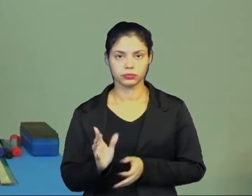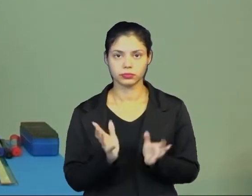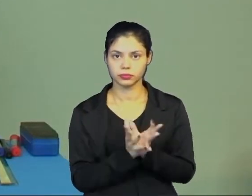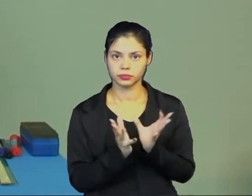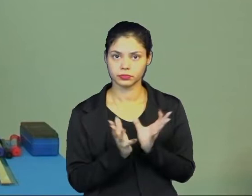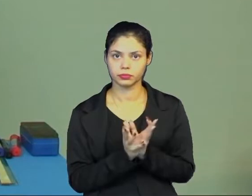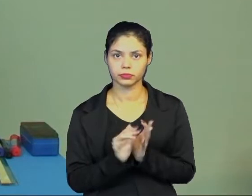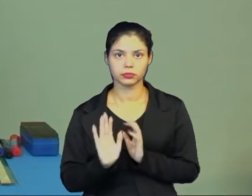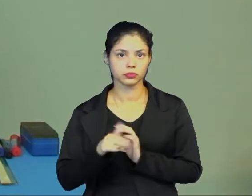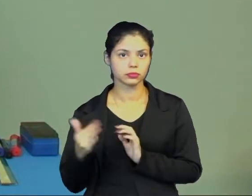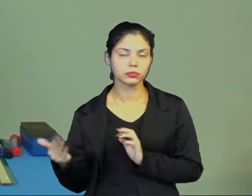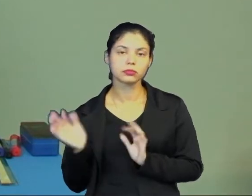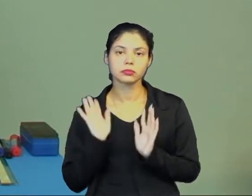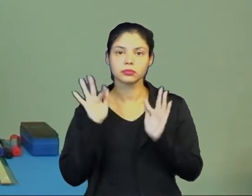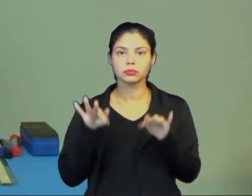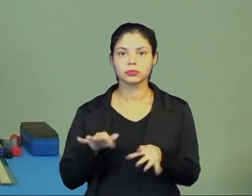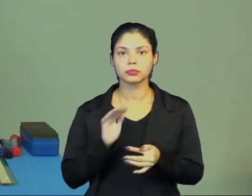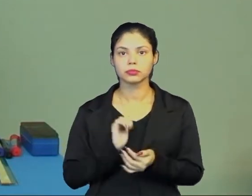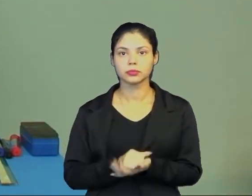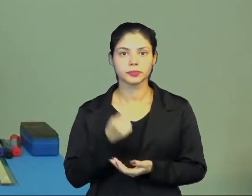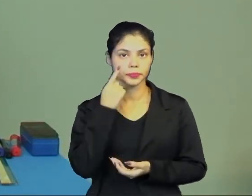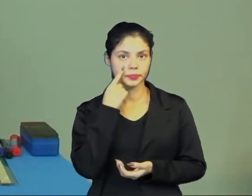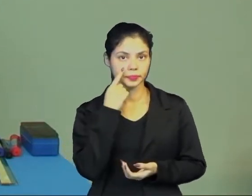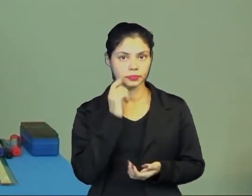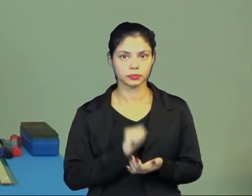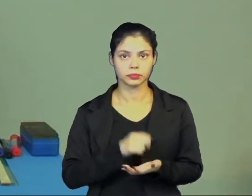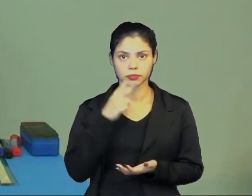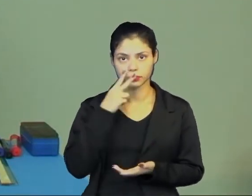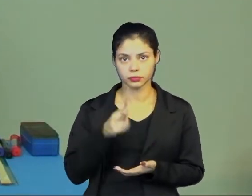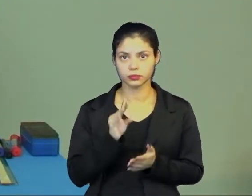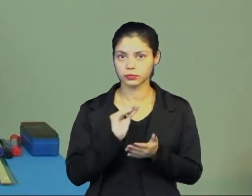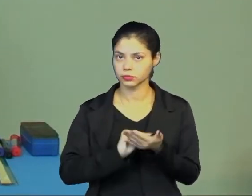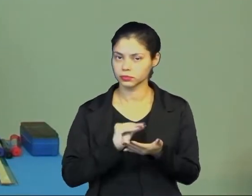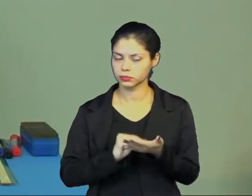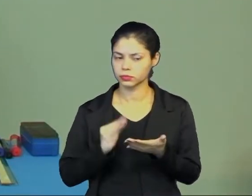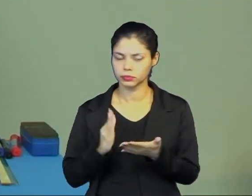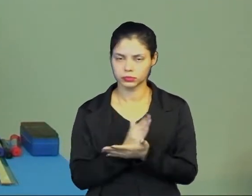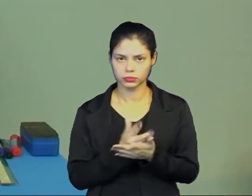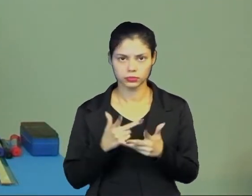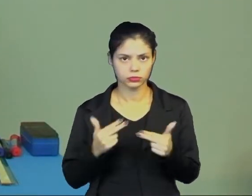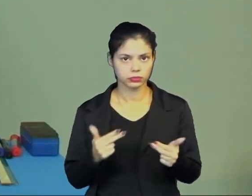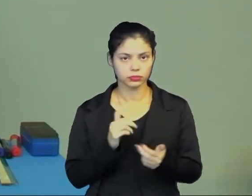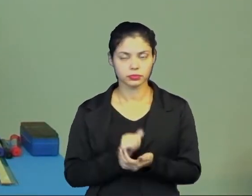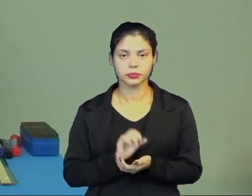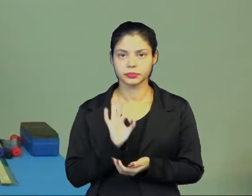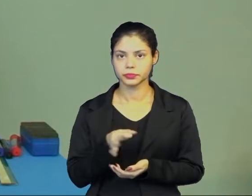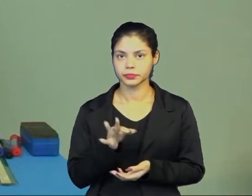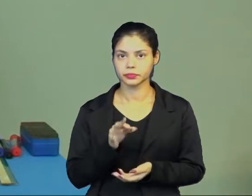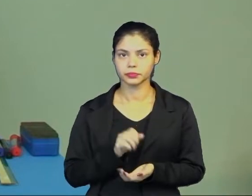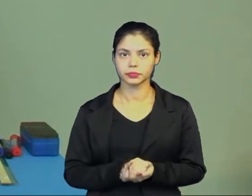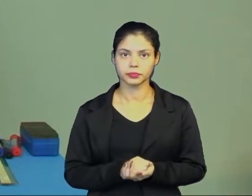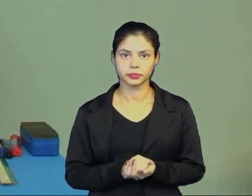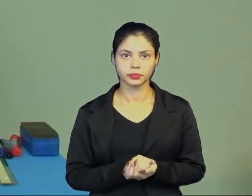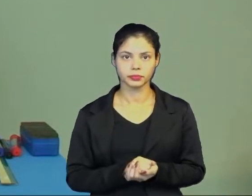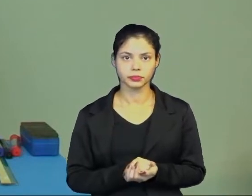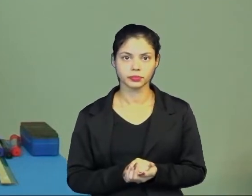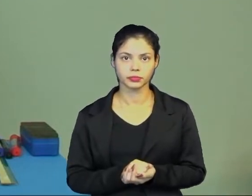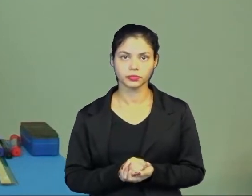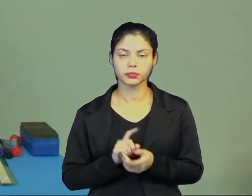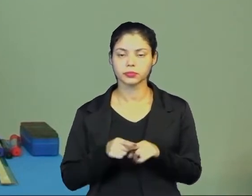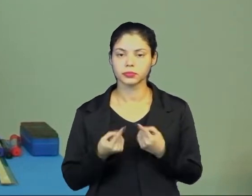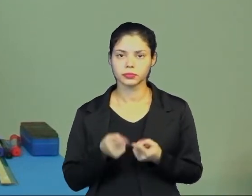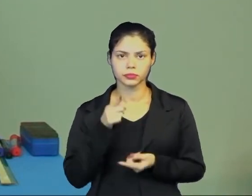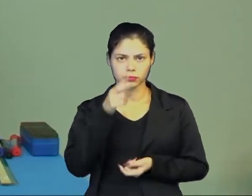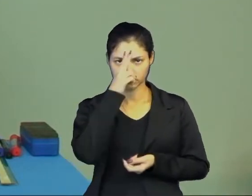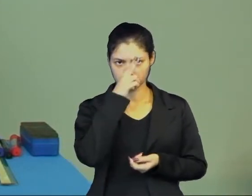coleção. E quando terminar, eu olho, vejo se sobrou alguma coisa. Certo? Mas vocês